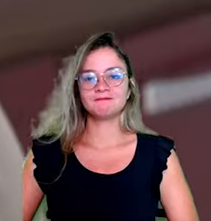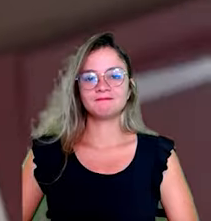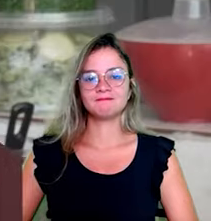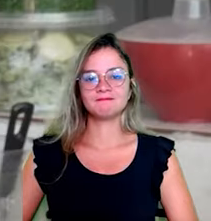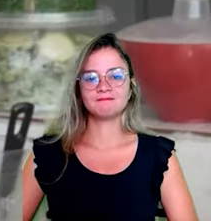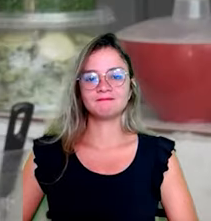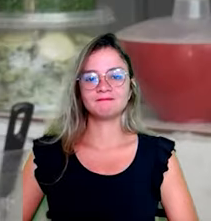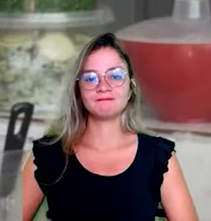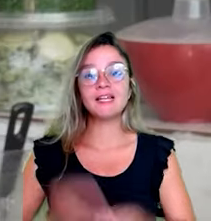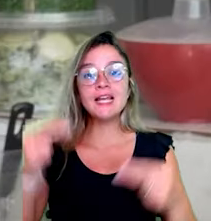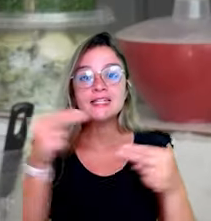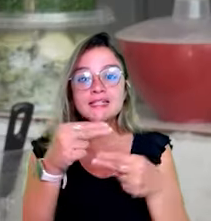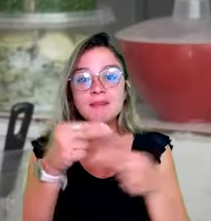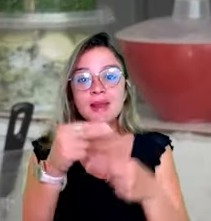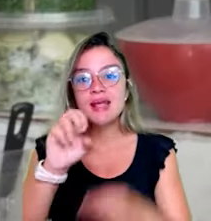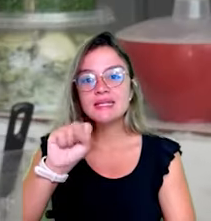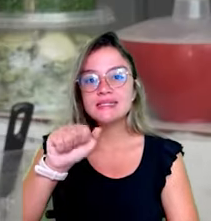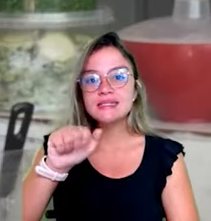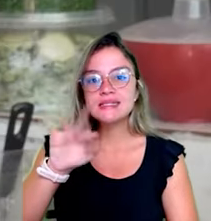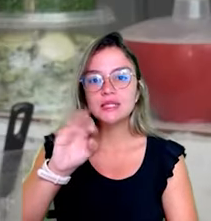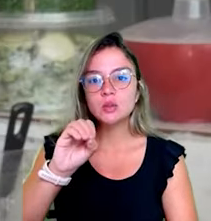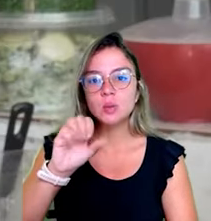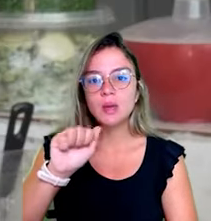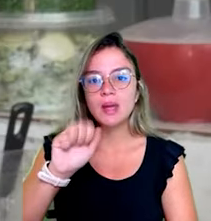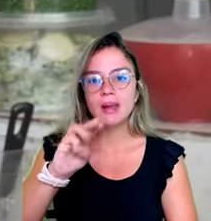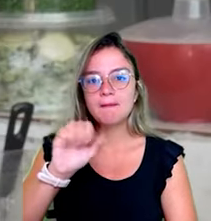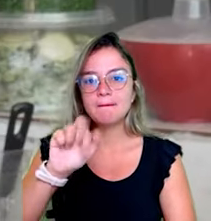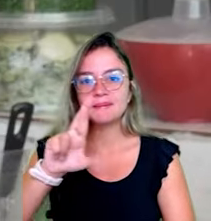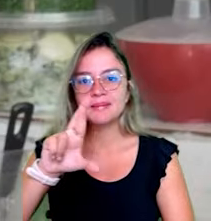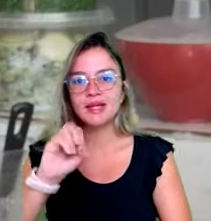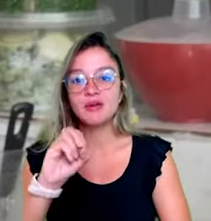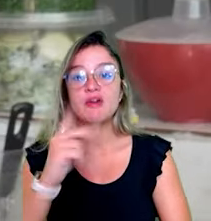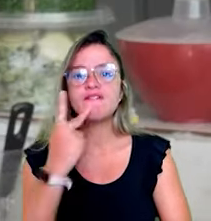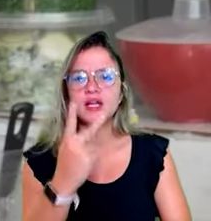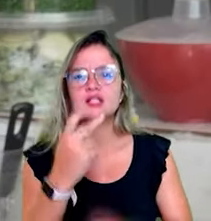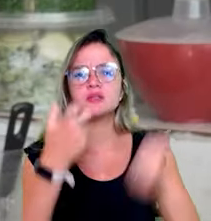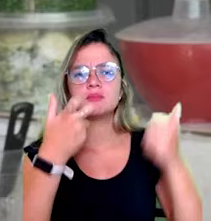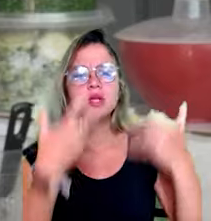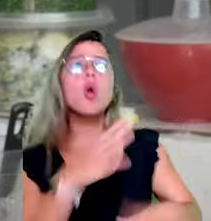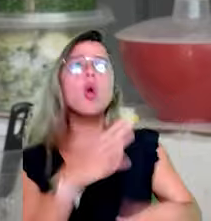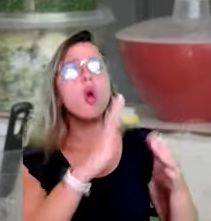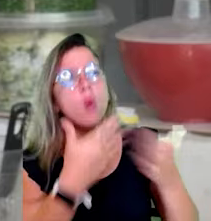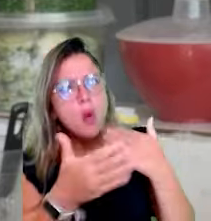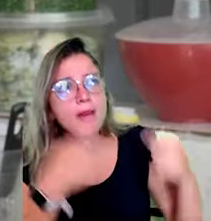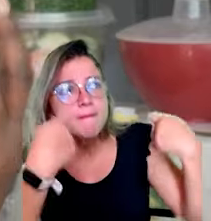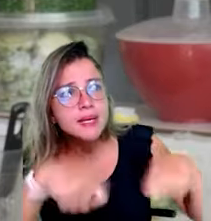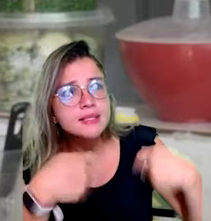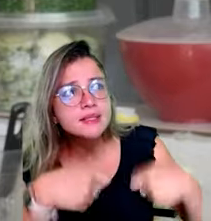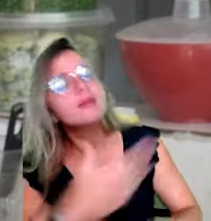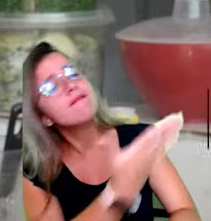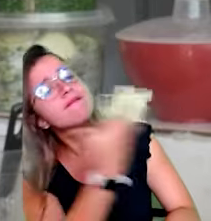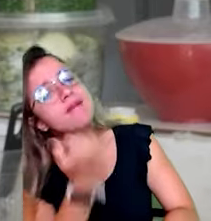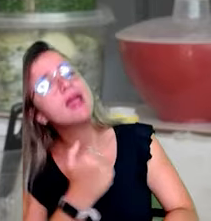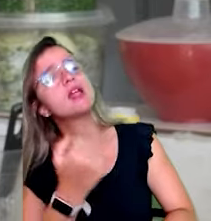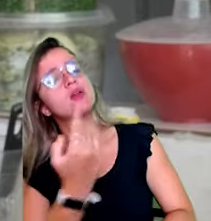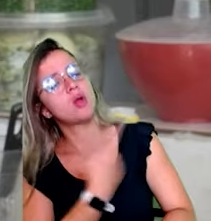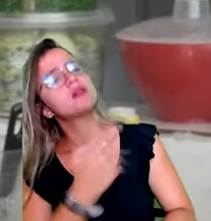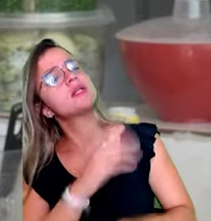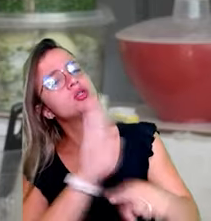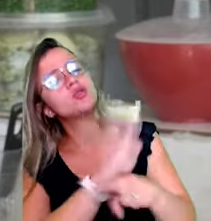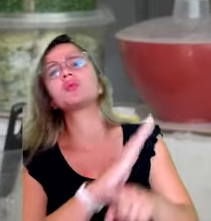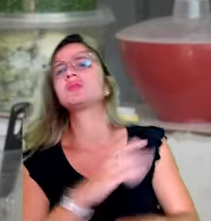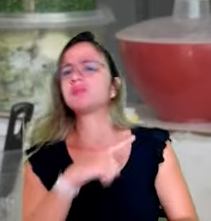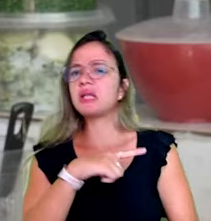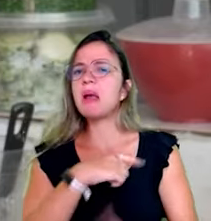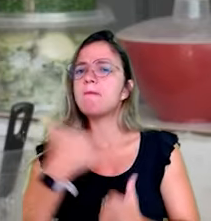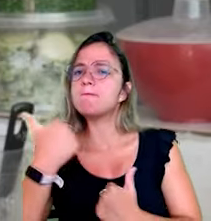O Sebrae de Santo Amaro, eles falam, qualquer coisa, vem aqui que a gente senta, conversa, te ajuda. Então, eles dão uma estrutura, um apoio muito